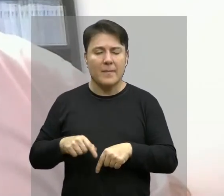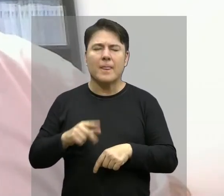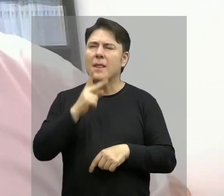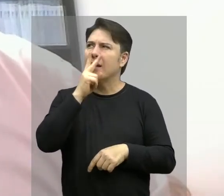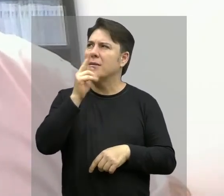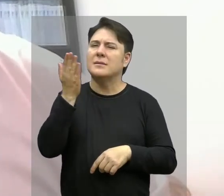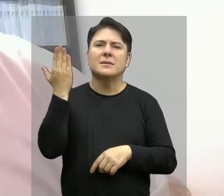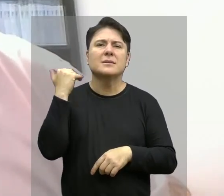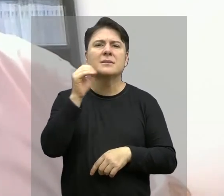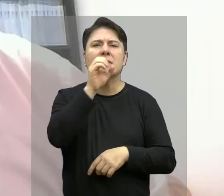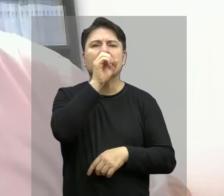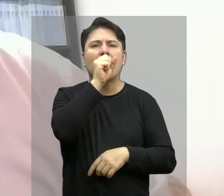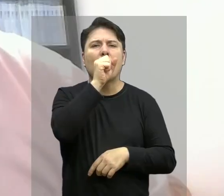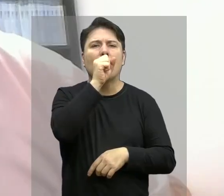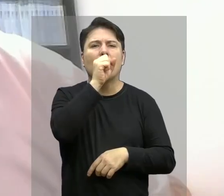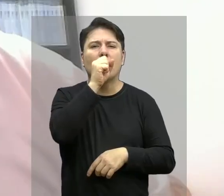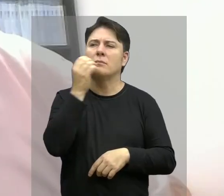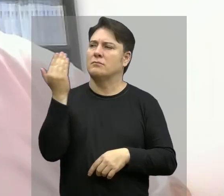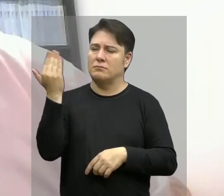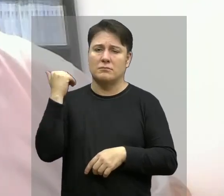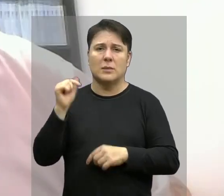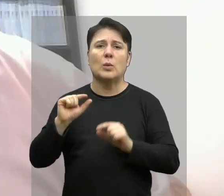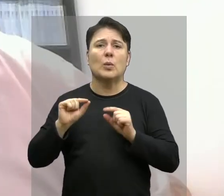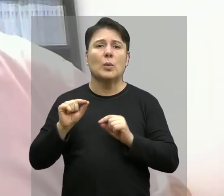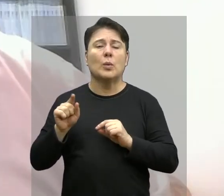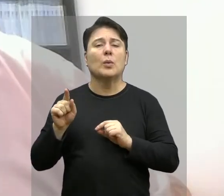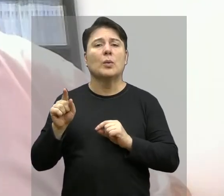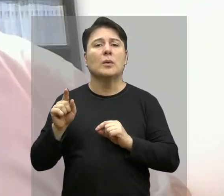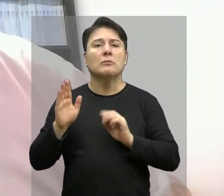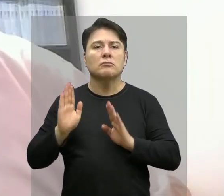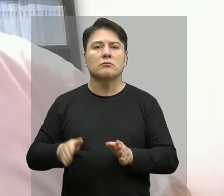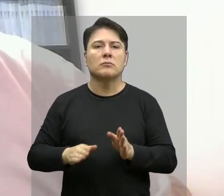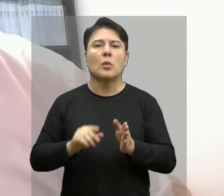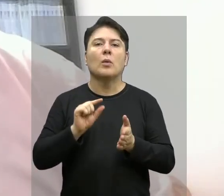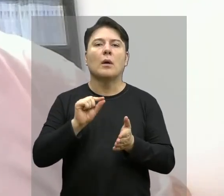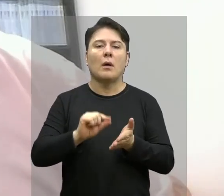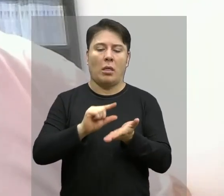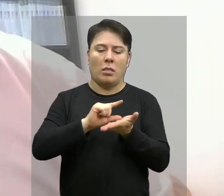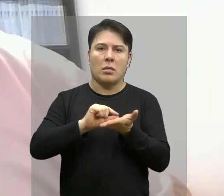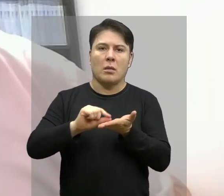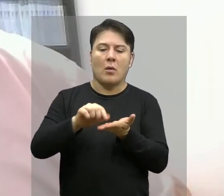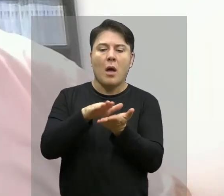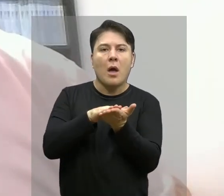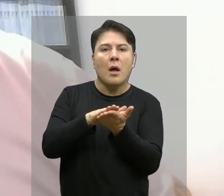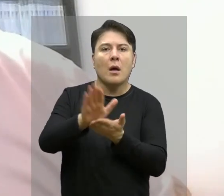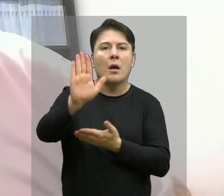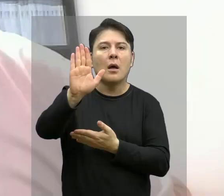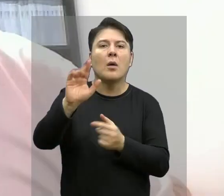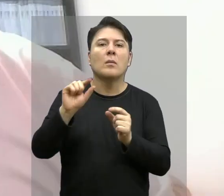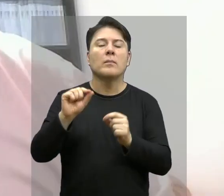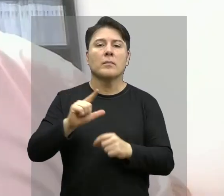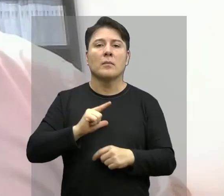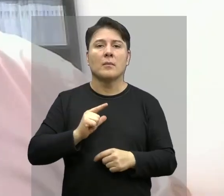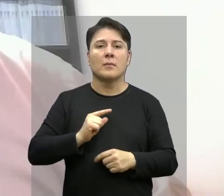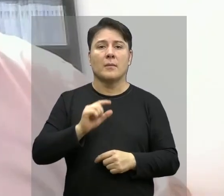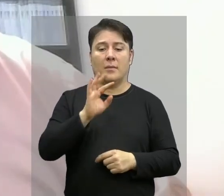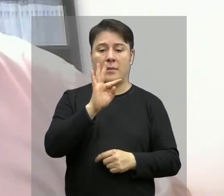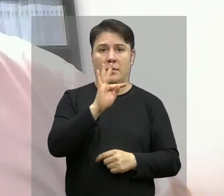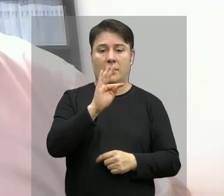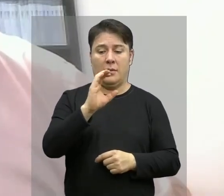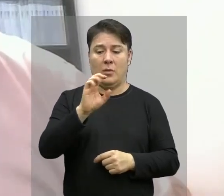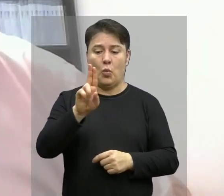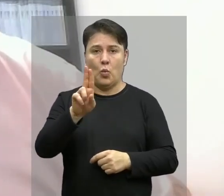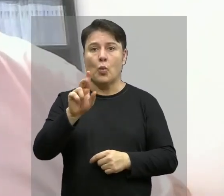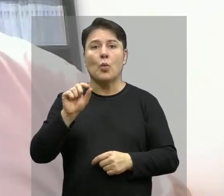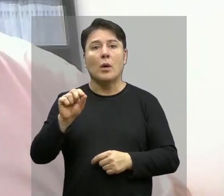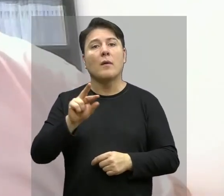não me engano, no sábado passado, ele publicou uma matéria, né, que o Tribunal de Contas da União está investigando